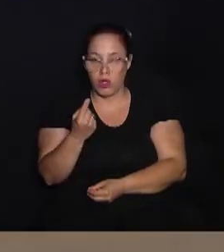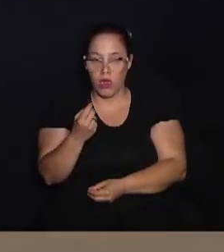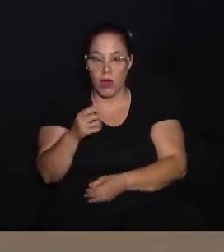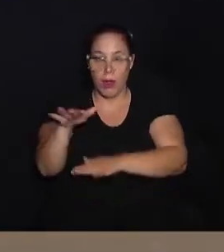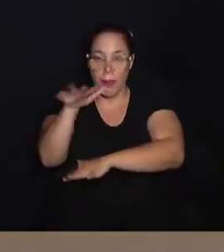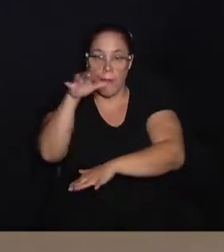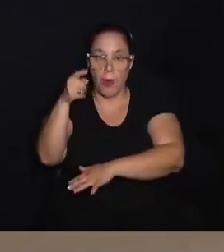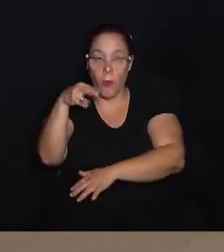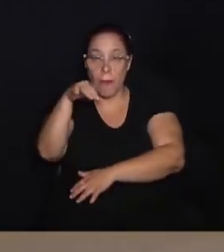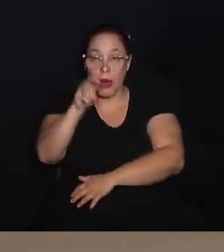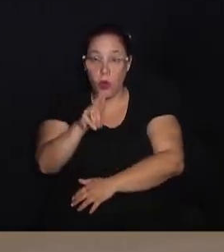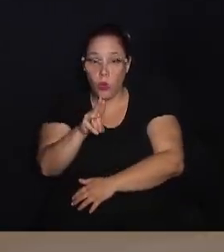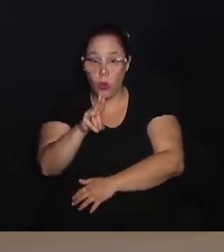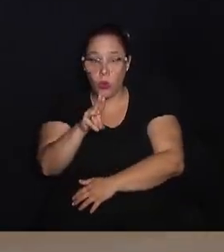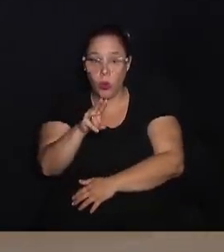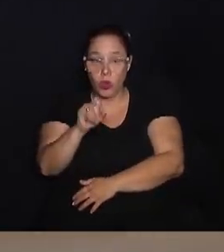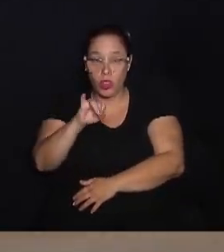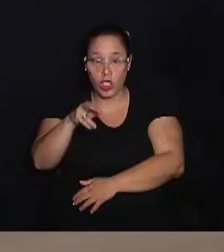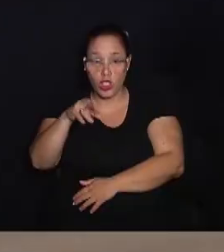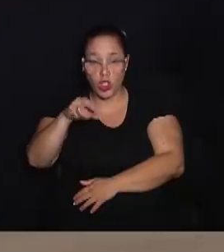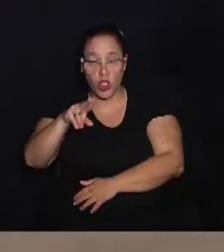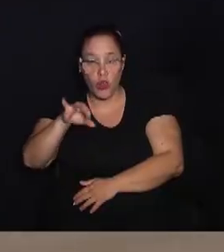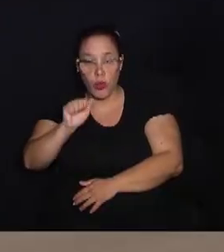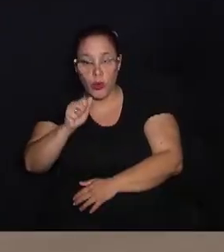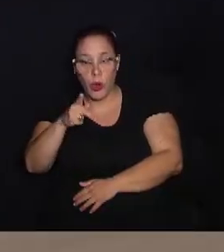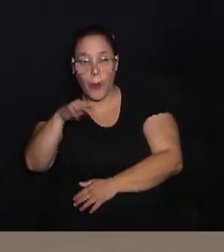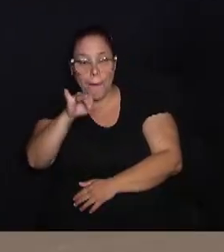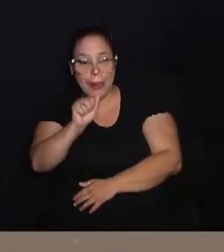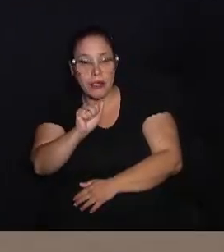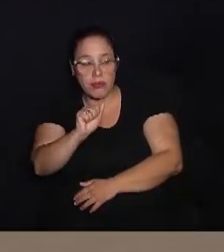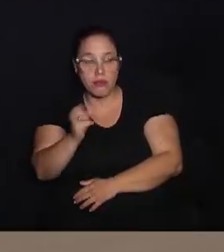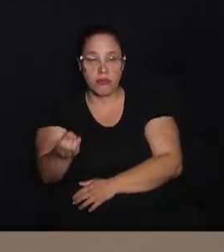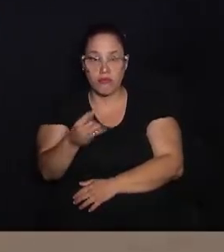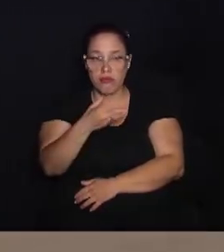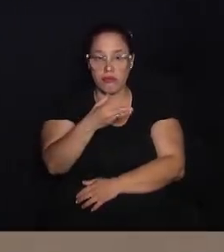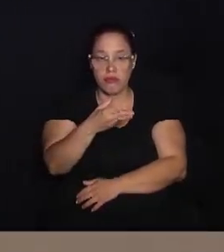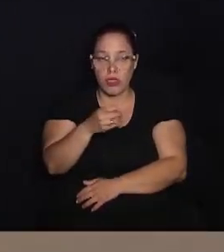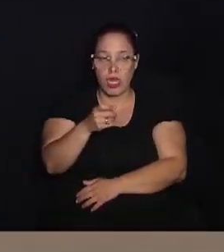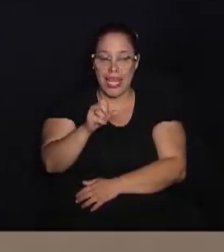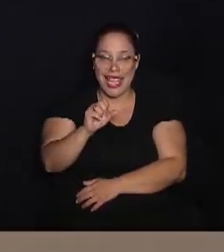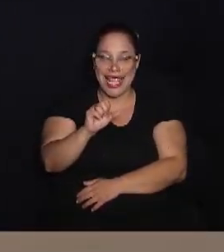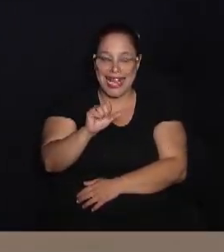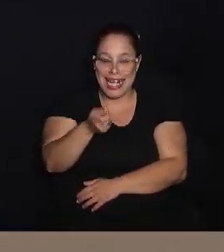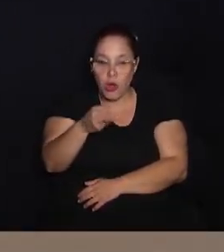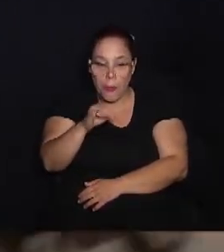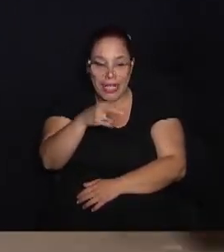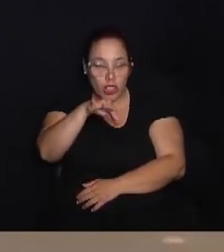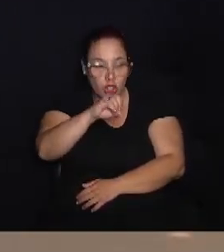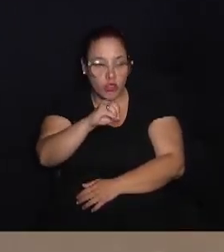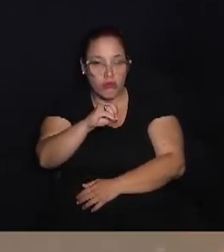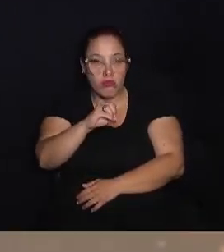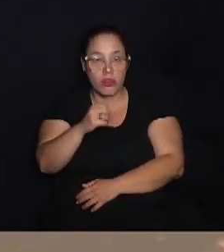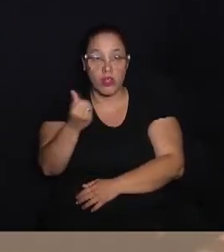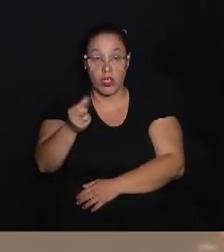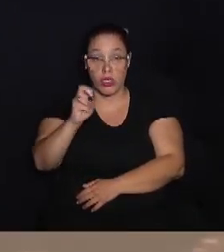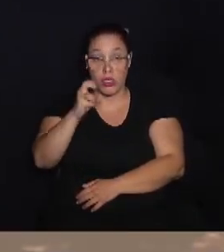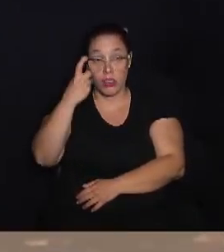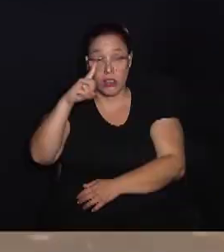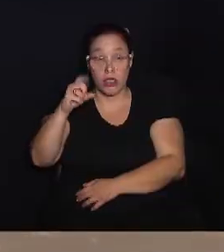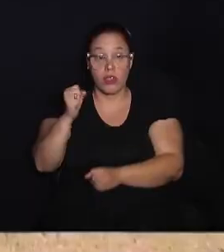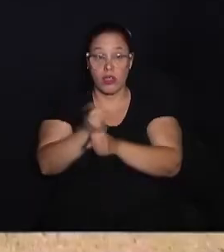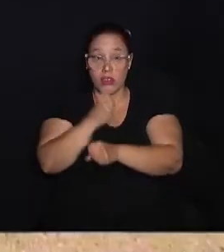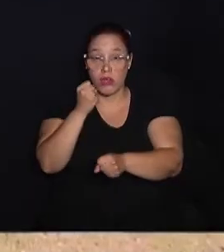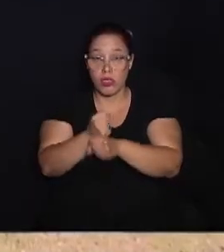alas que vai inaugurar um em breve temos na praça pompeio de Vito que também é no Jardim Nove Europa vai inaugurar em breve temos um Lex Benedito que por